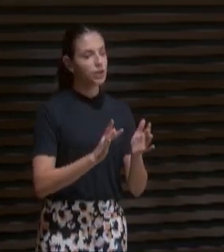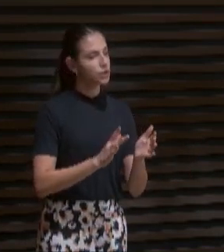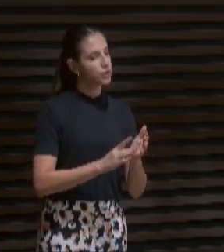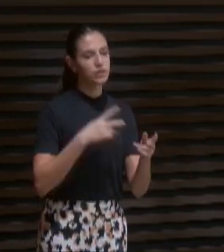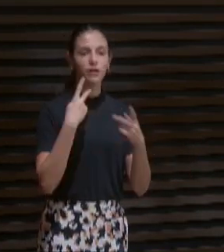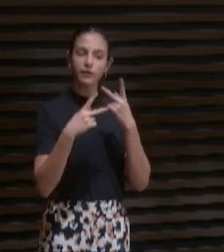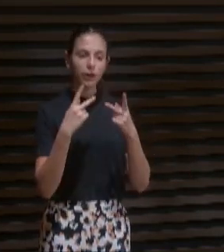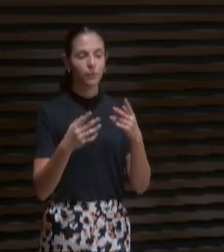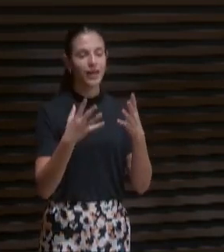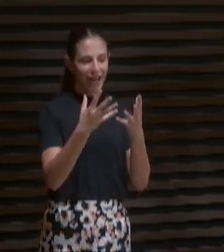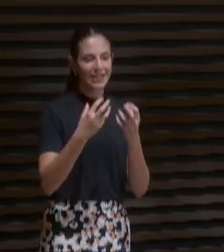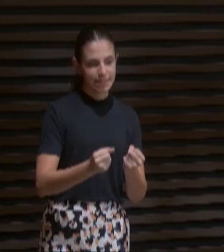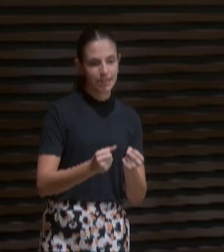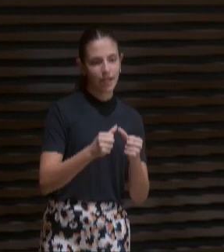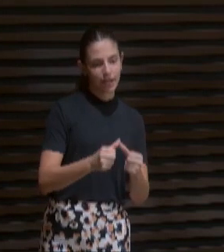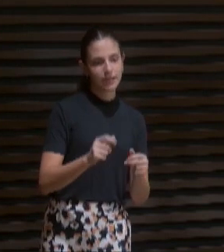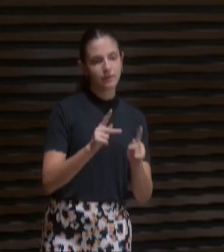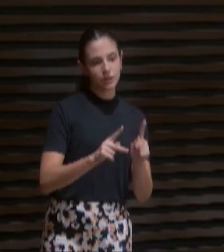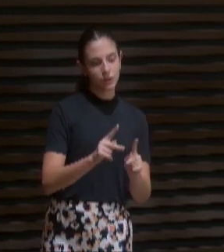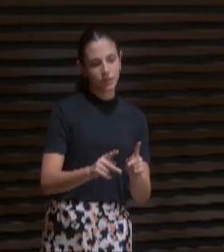para fugir.